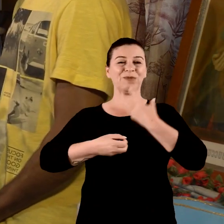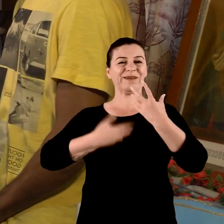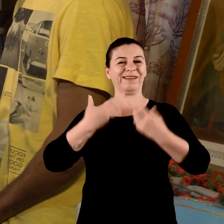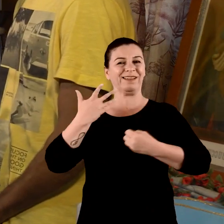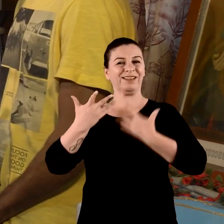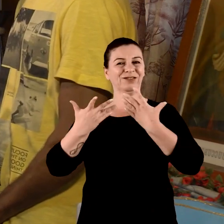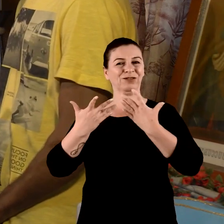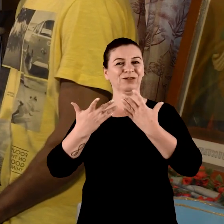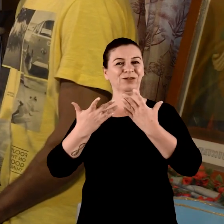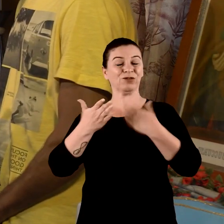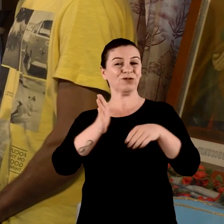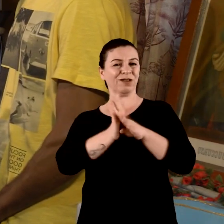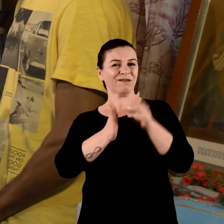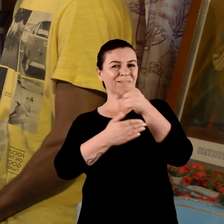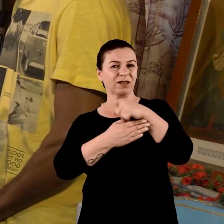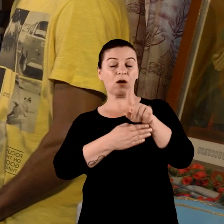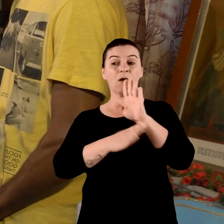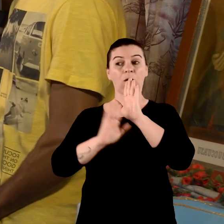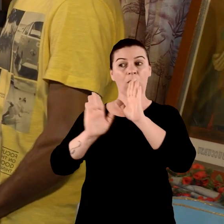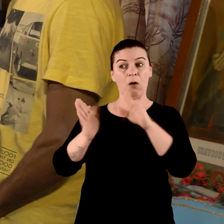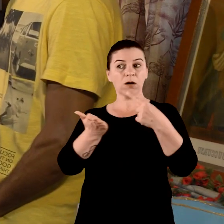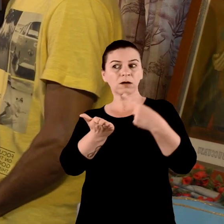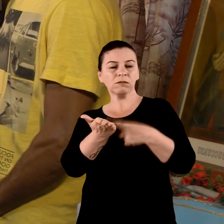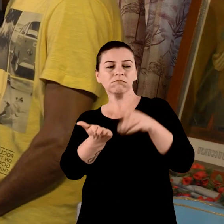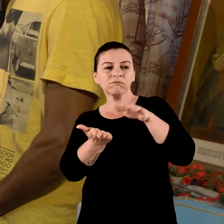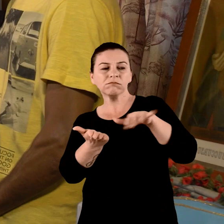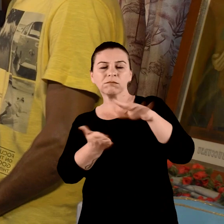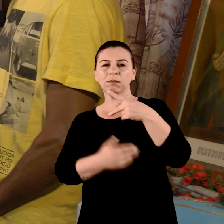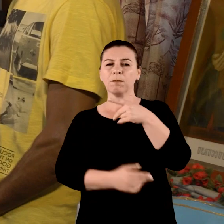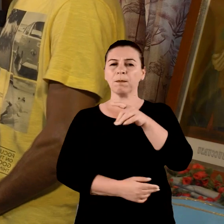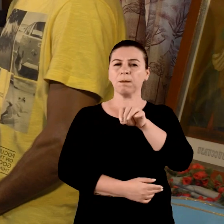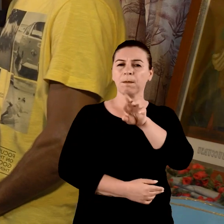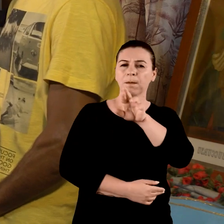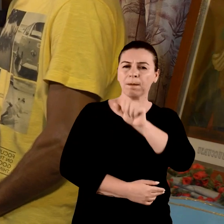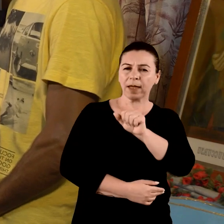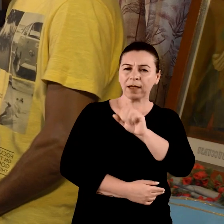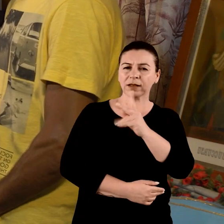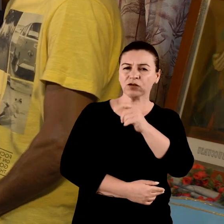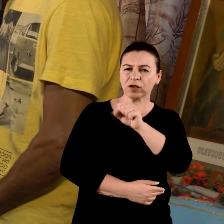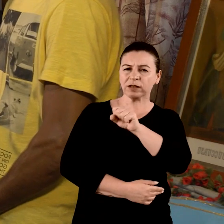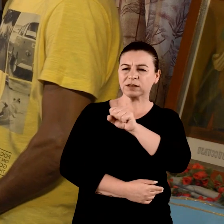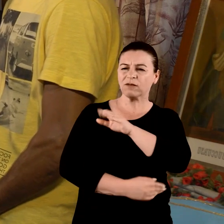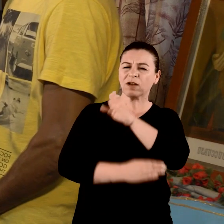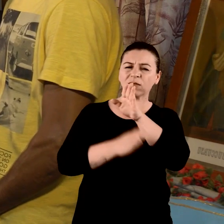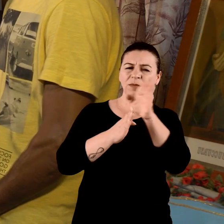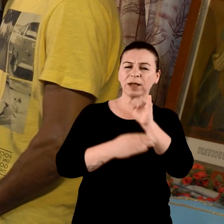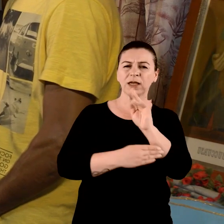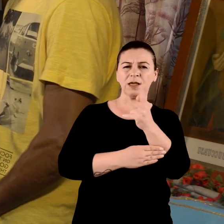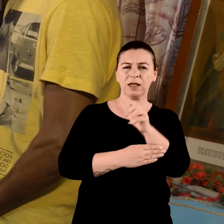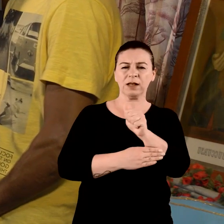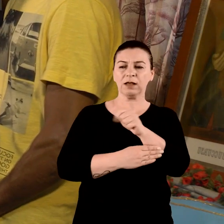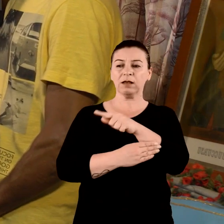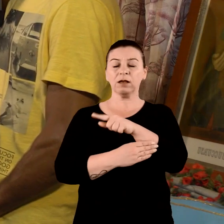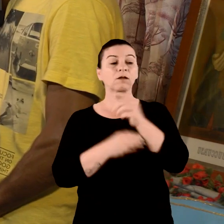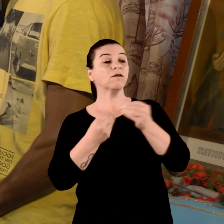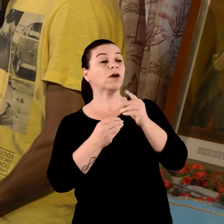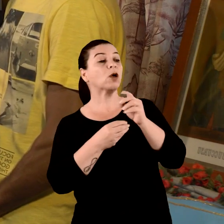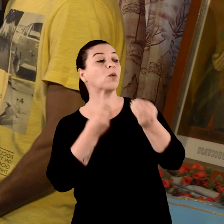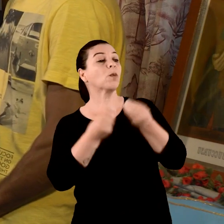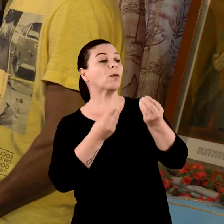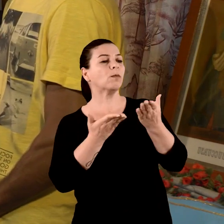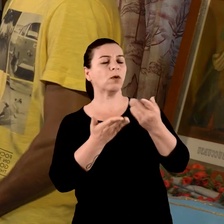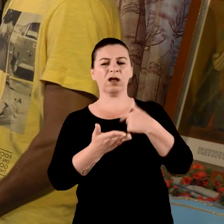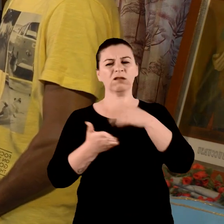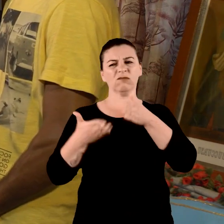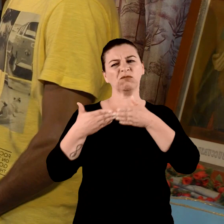Aí quando chegar o final de semana, eu dizia, gente, tal semana eu estou indo para Pedra Chata, eu estou indo para Ararapira, eu estou indo... Mas você vai como?